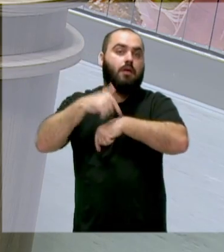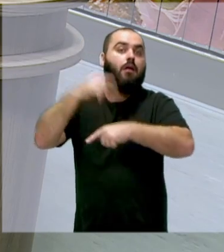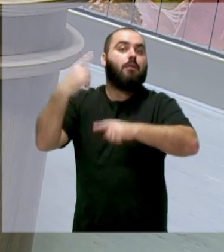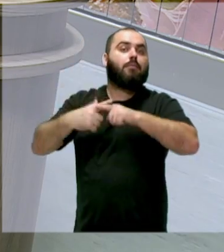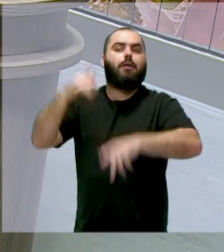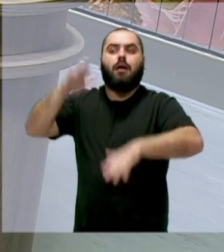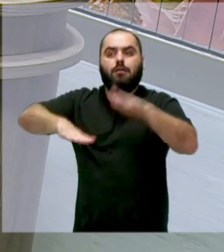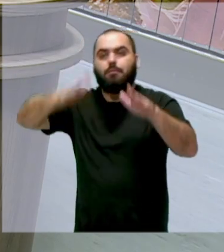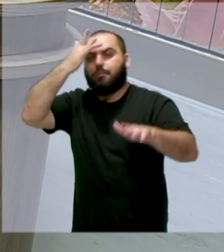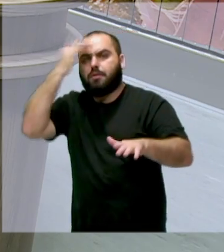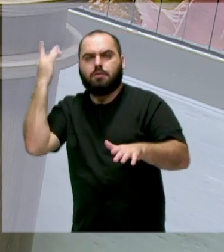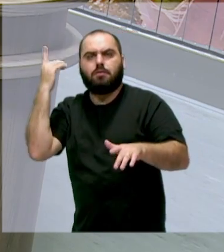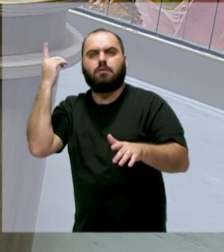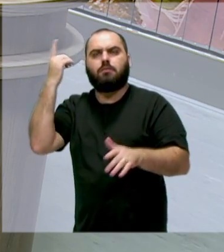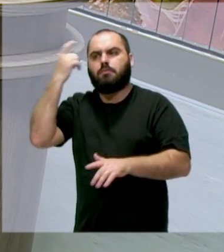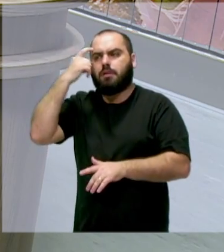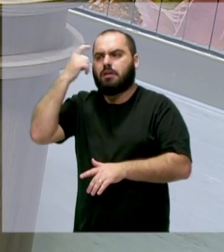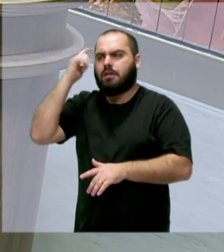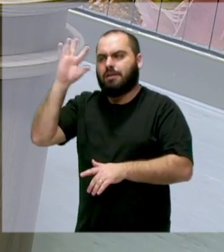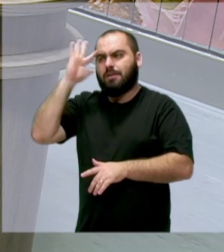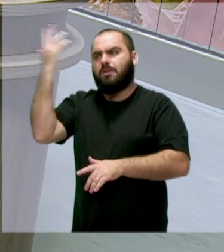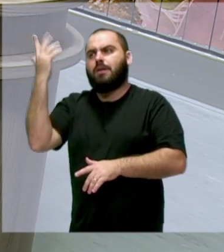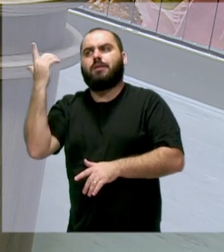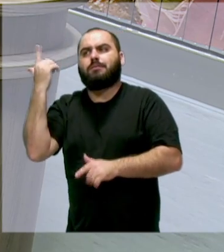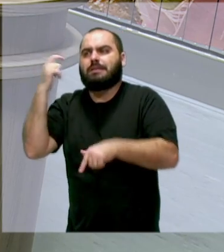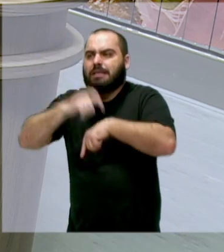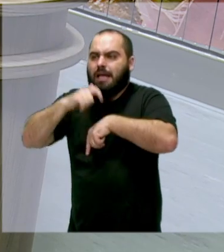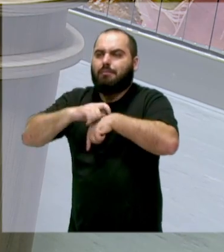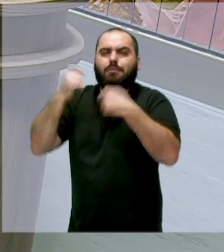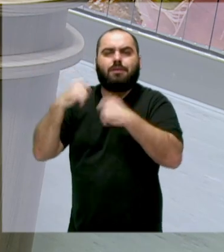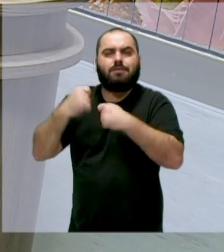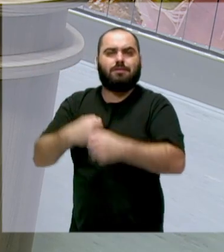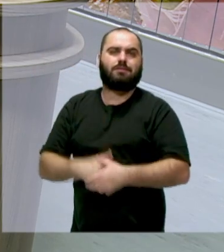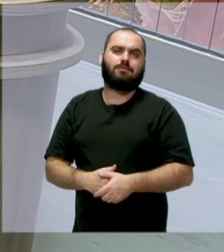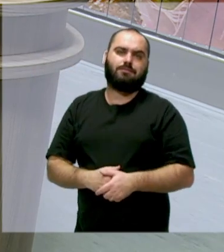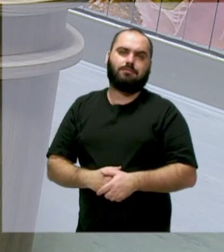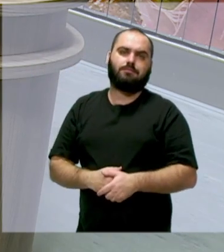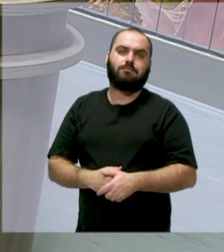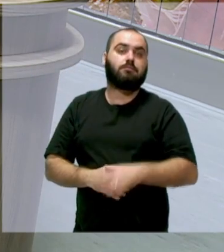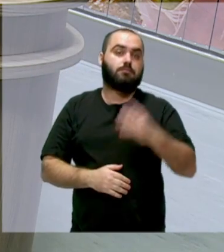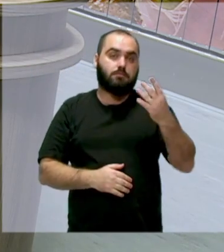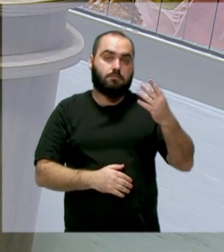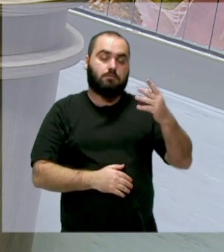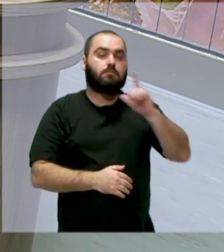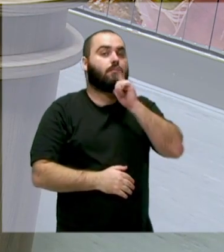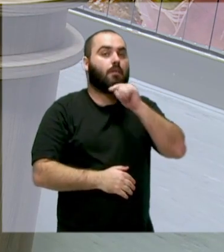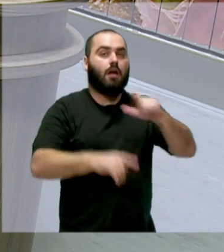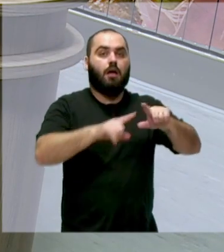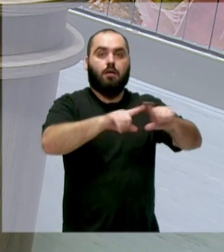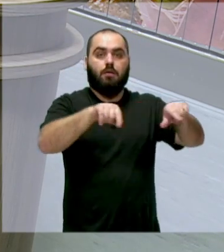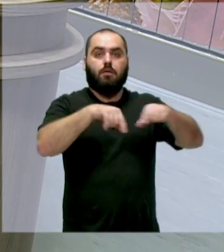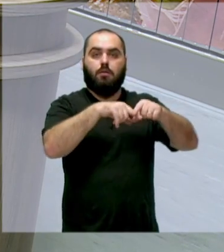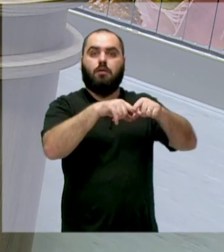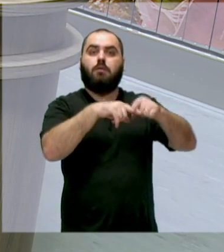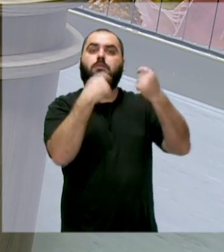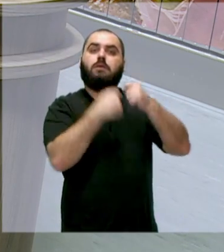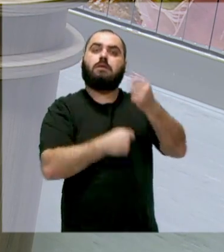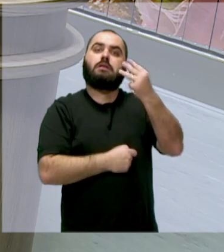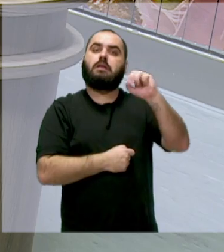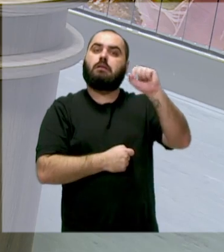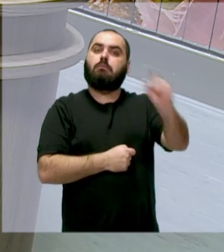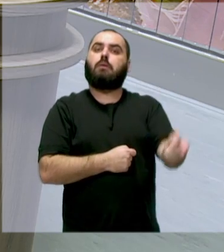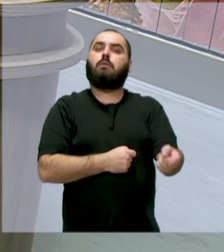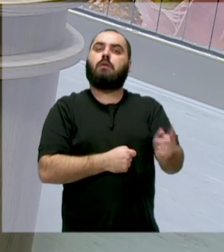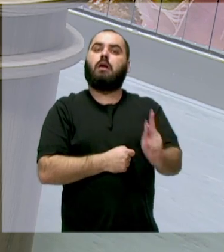pessoa tem que ter um prazo para resolver. Ela tem lá uma piscina de 30 mil litros no quintal dela, ela não vai conseguir resolver